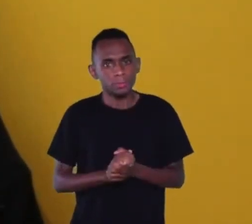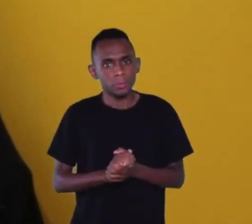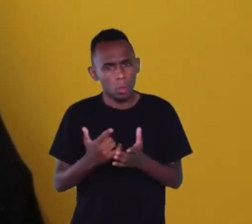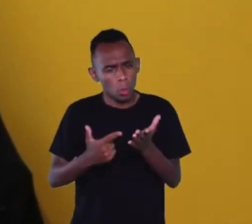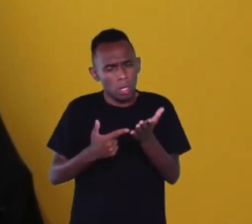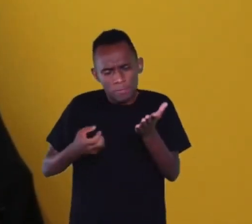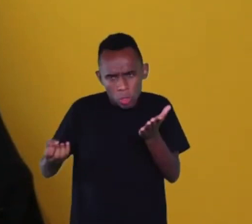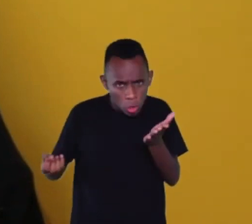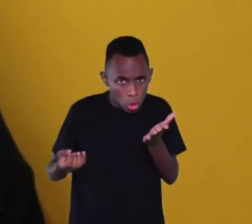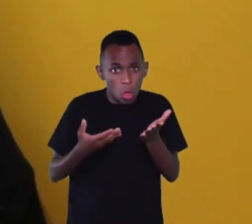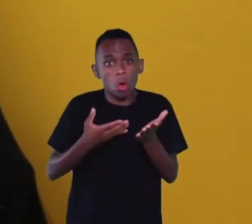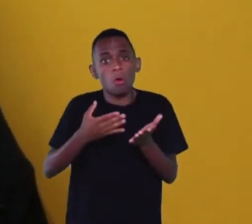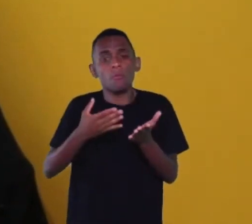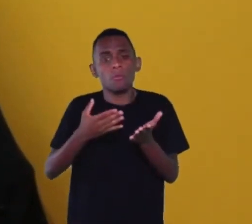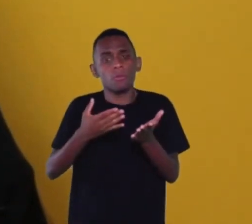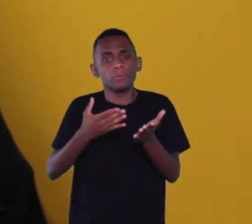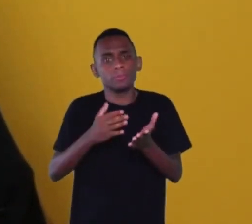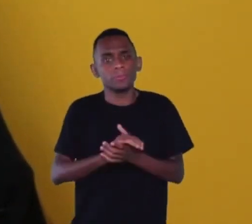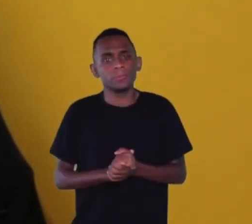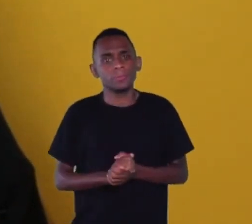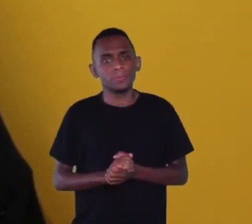recente do Magela.